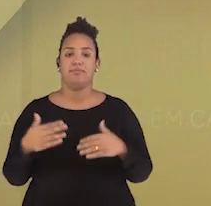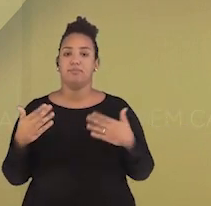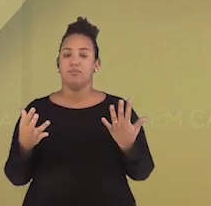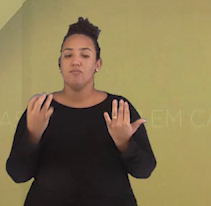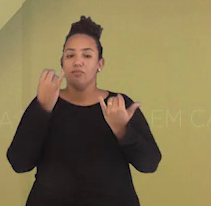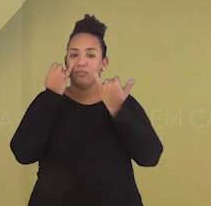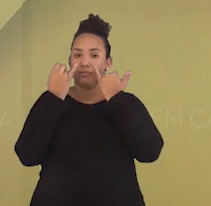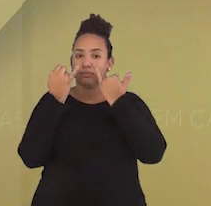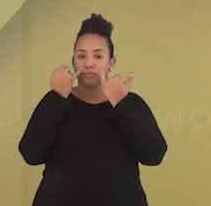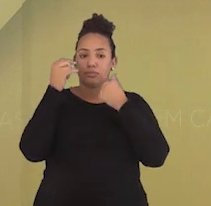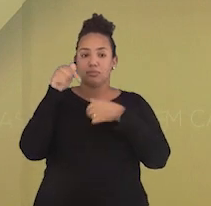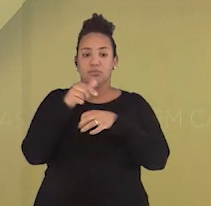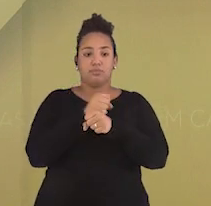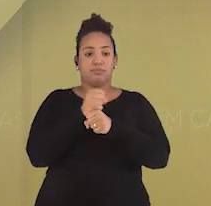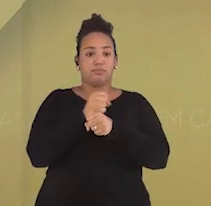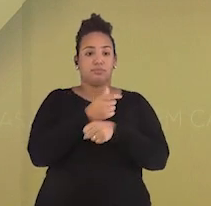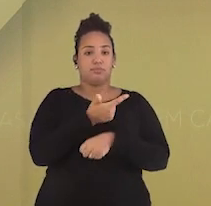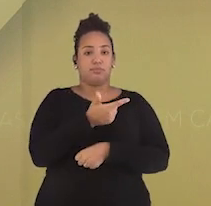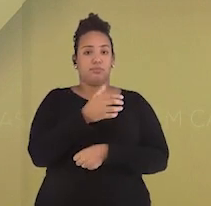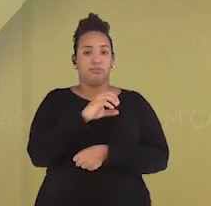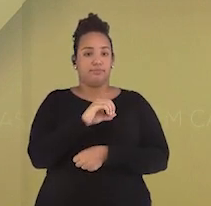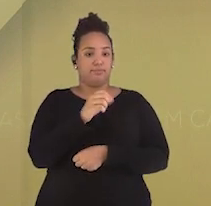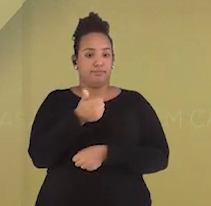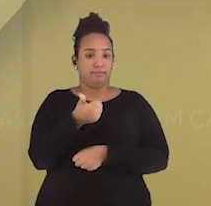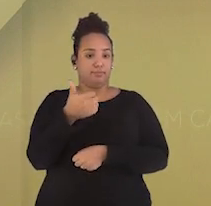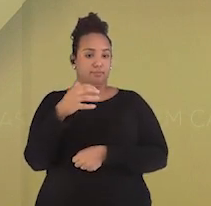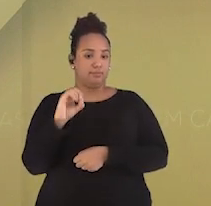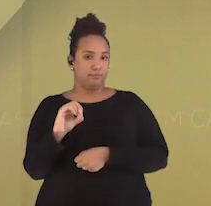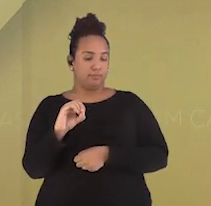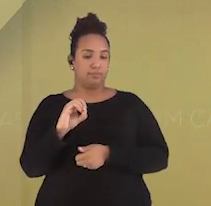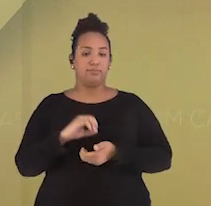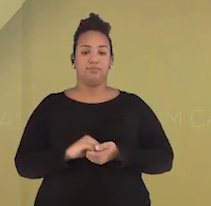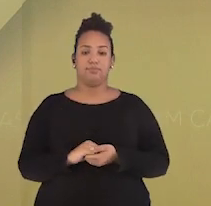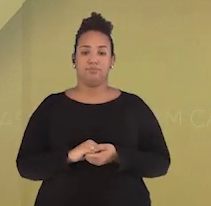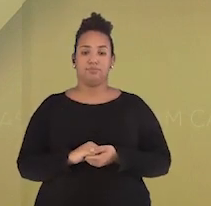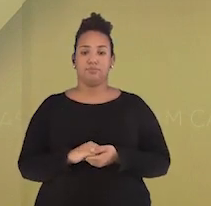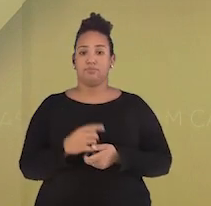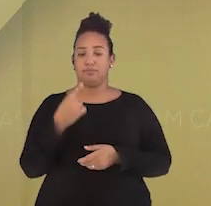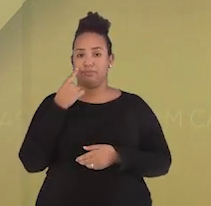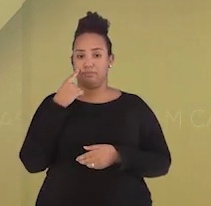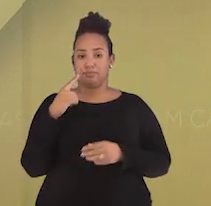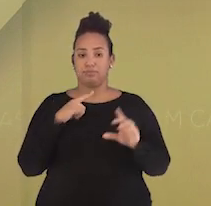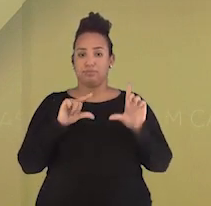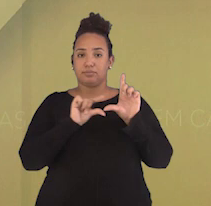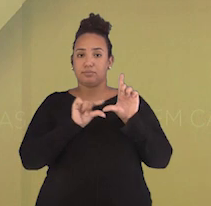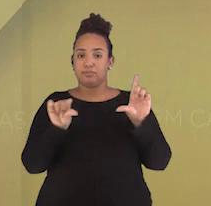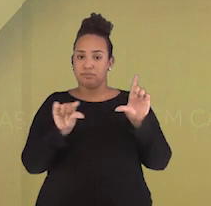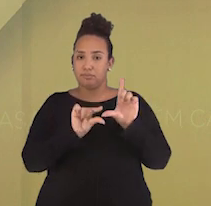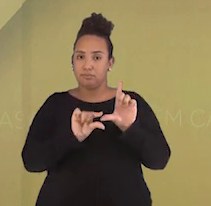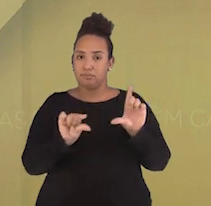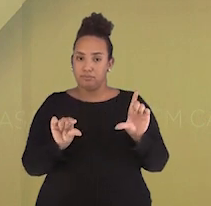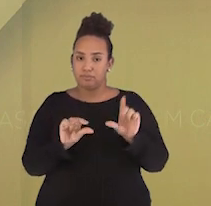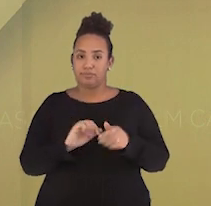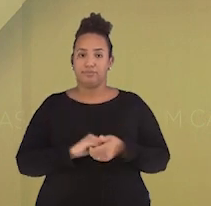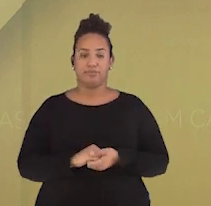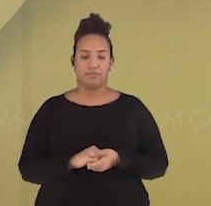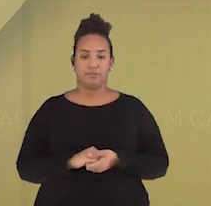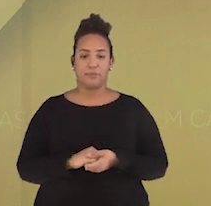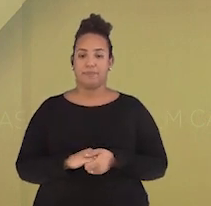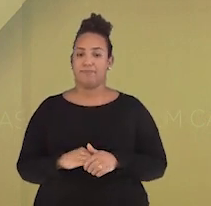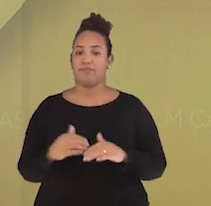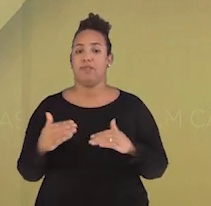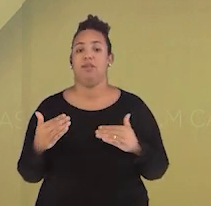de 2010. E aqui nós temos a legenda dele. Então, a cor